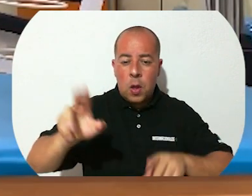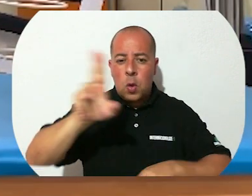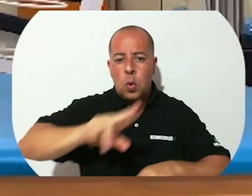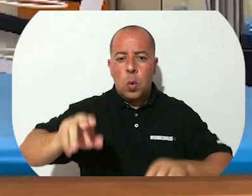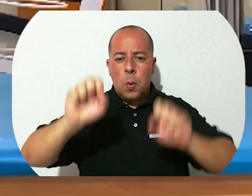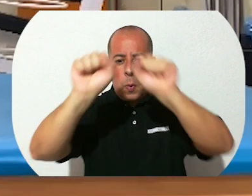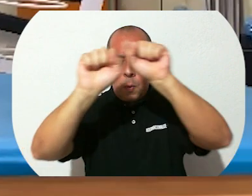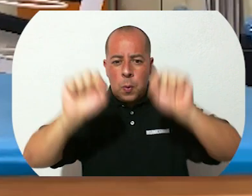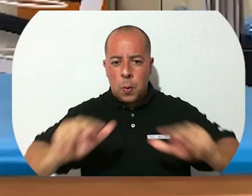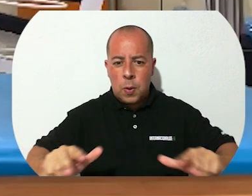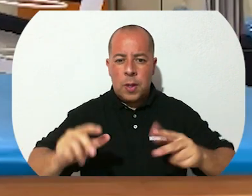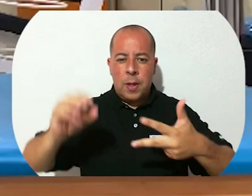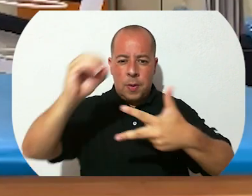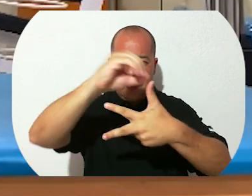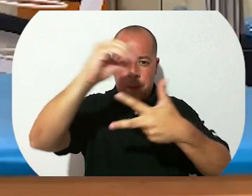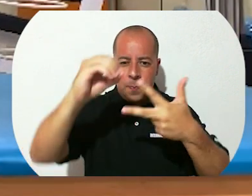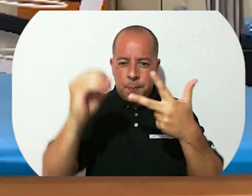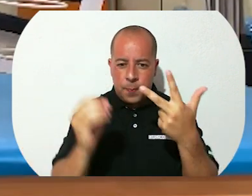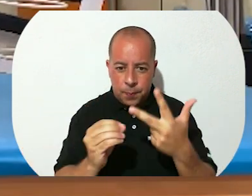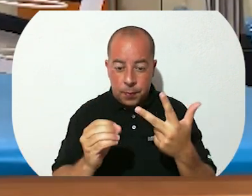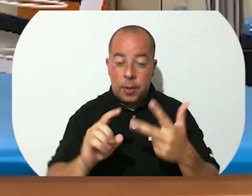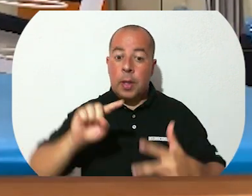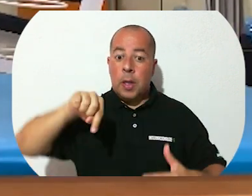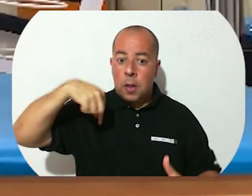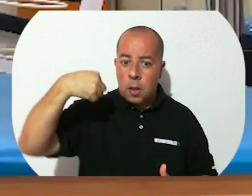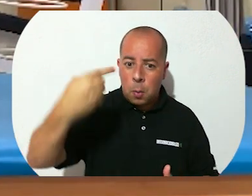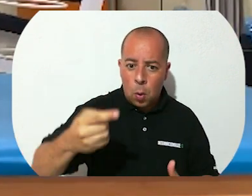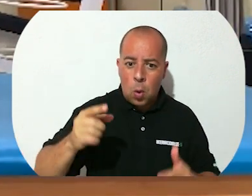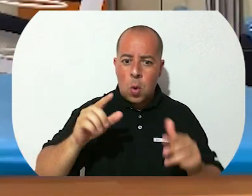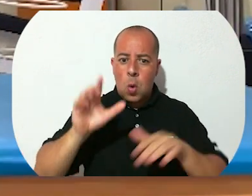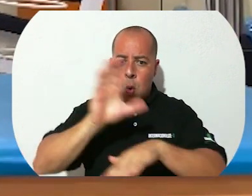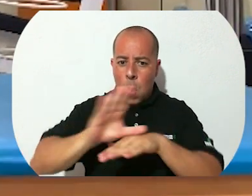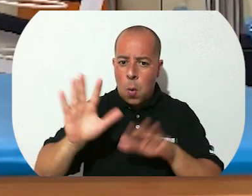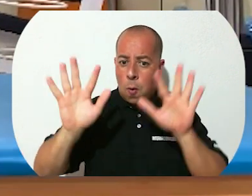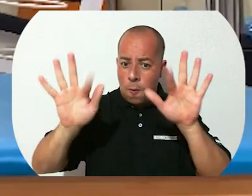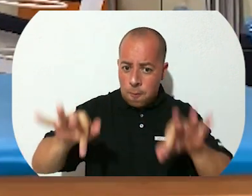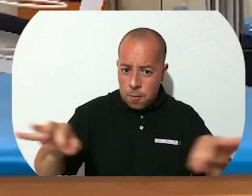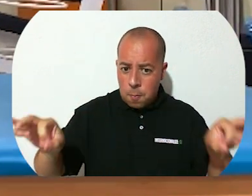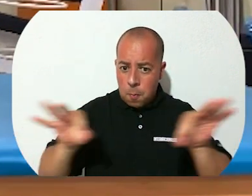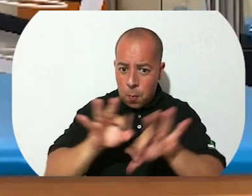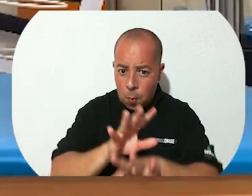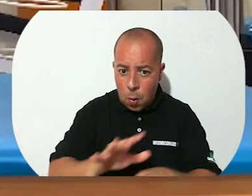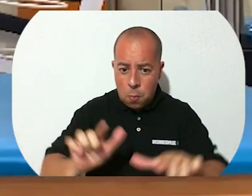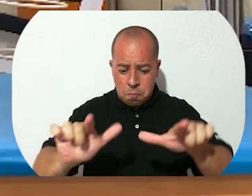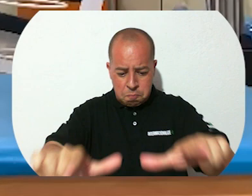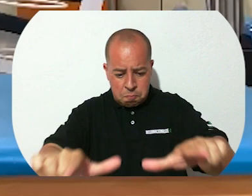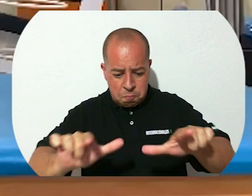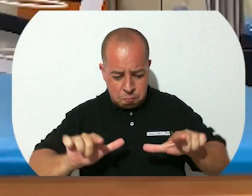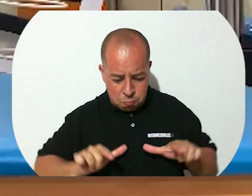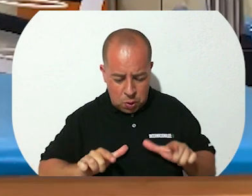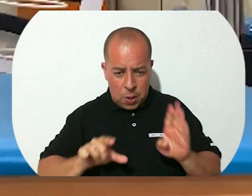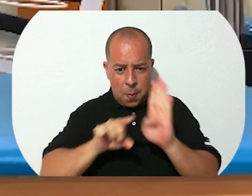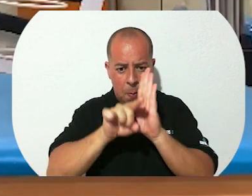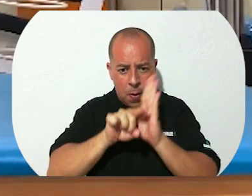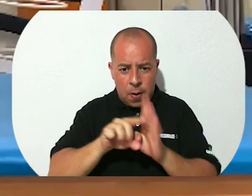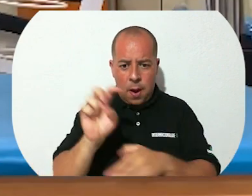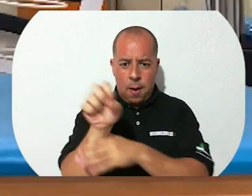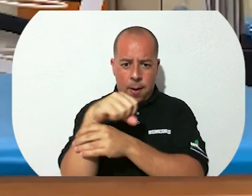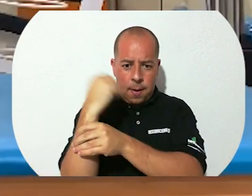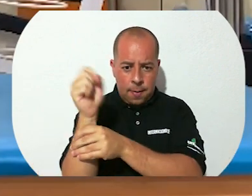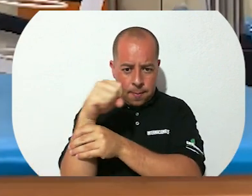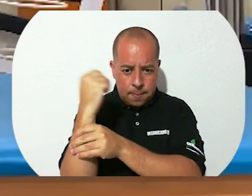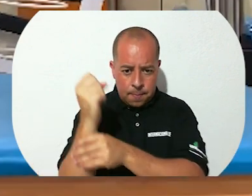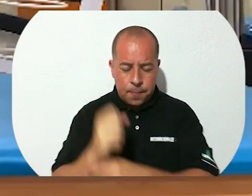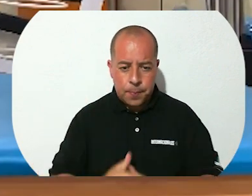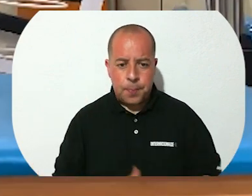curso se dá via SISU, por meio das notas do Enem, e ao final do curso, o aluno receberá o título de